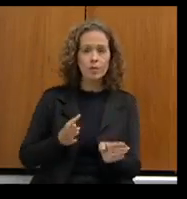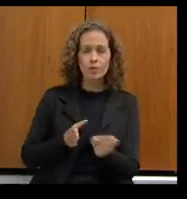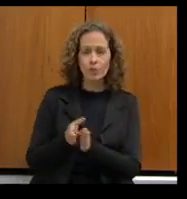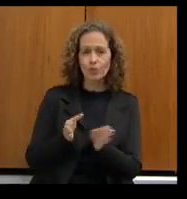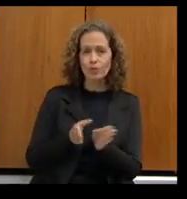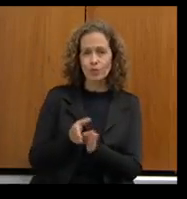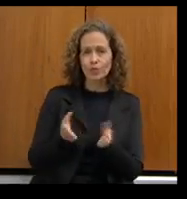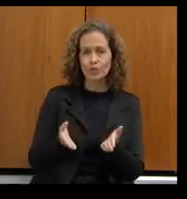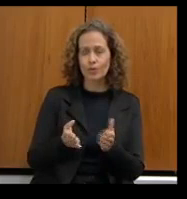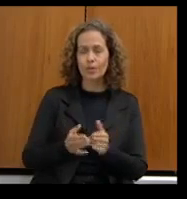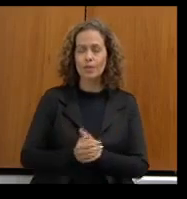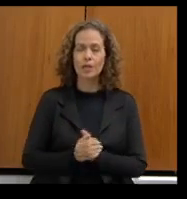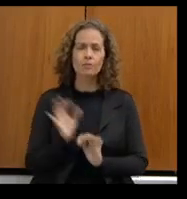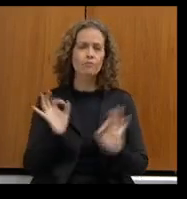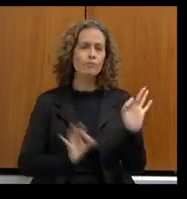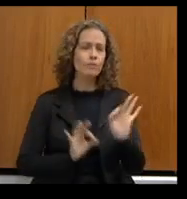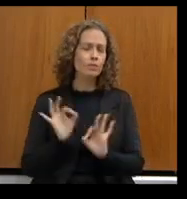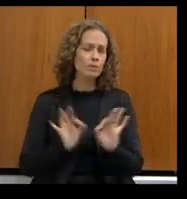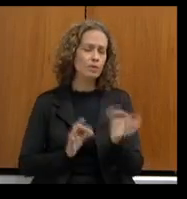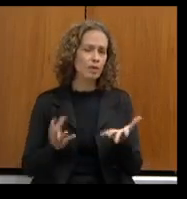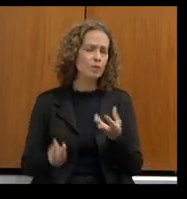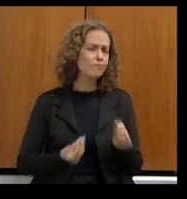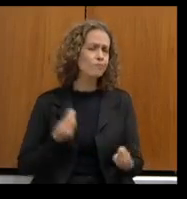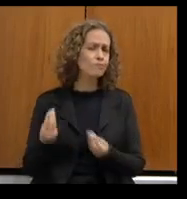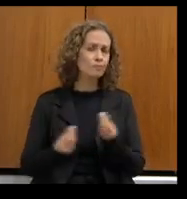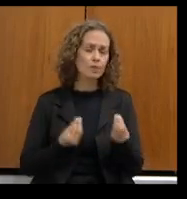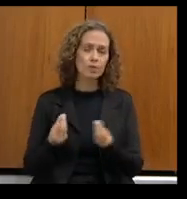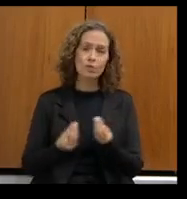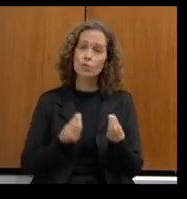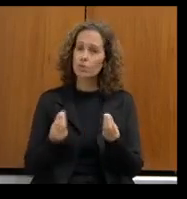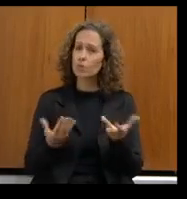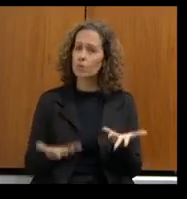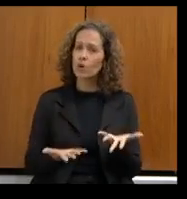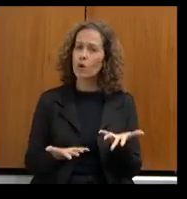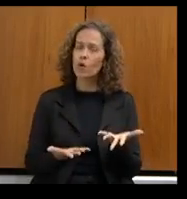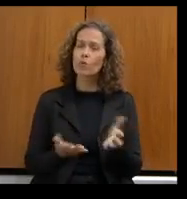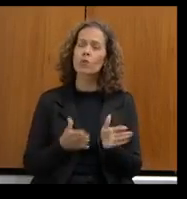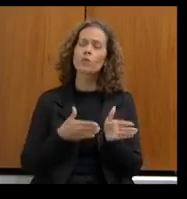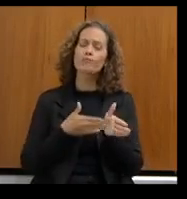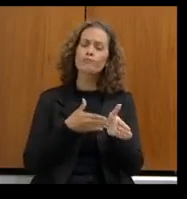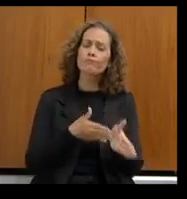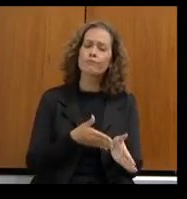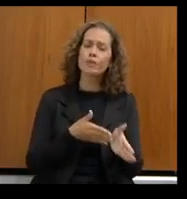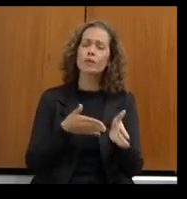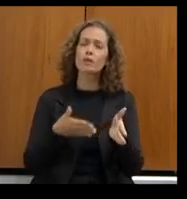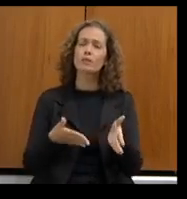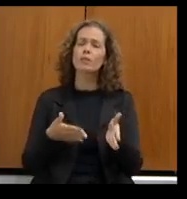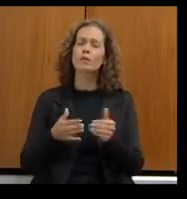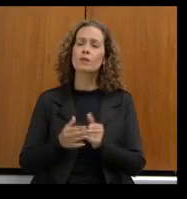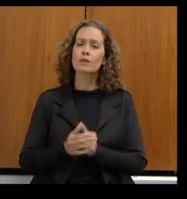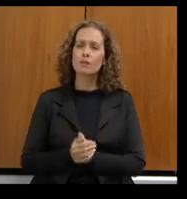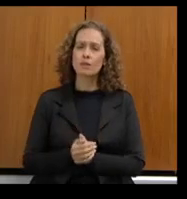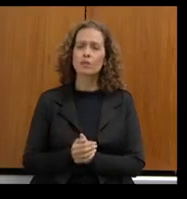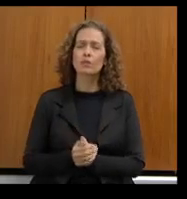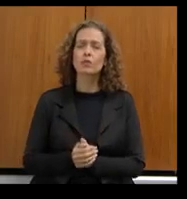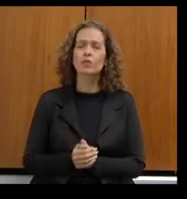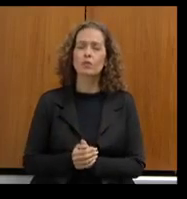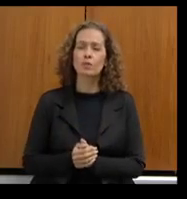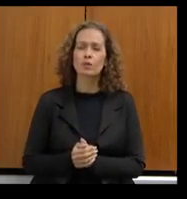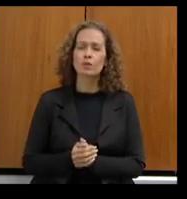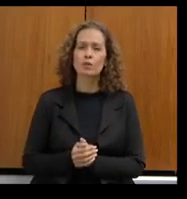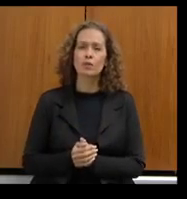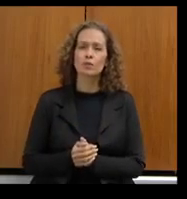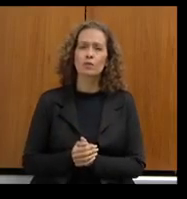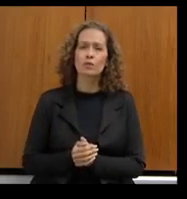sociedade organizada como que está é o acoplamento do de tortura